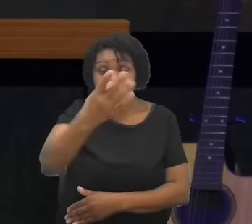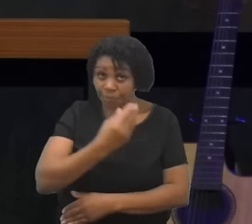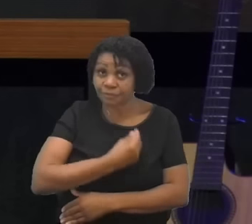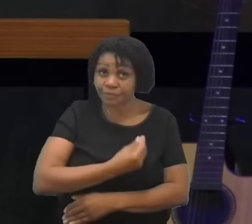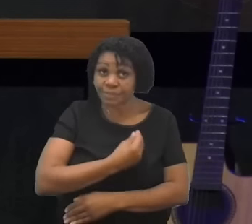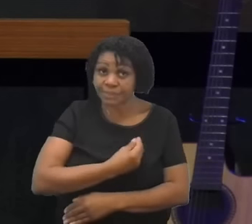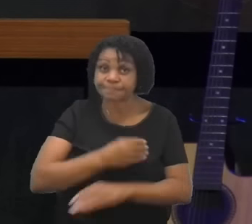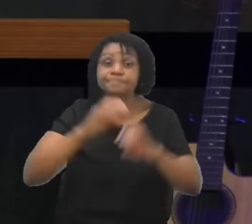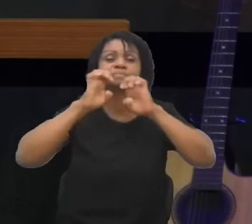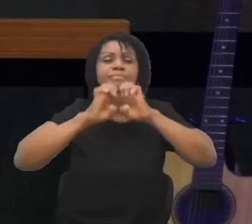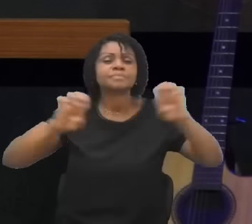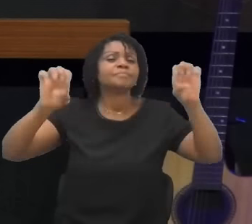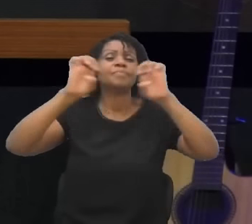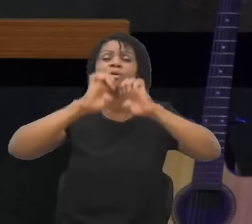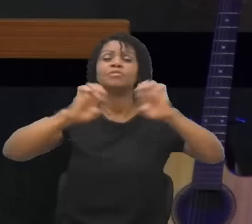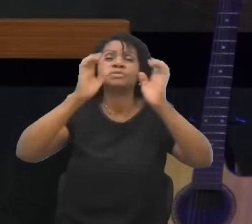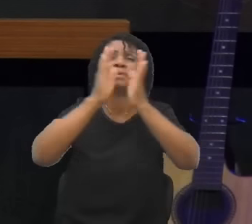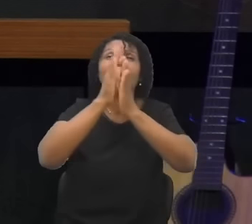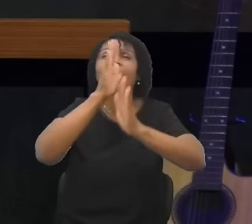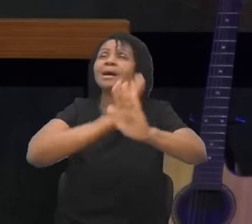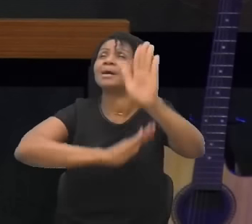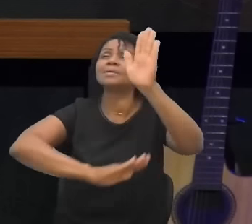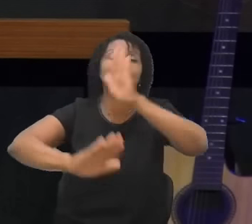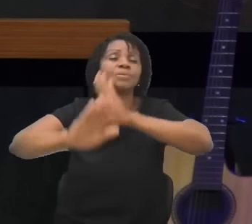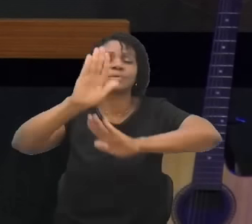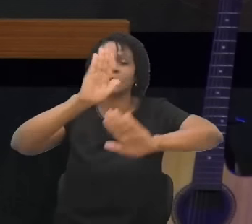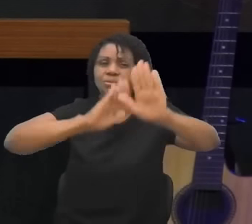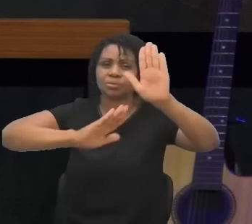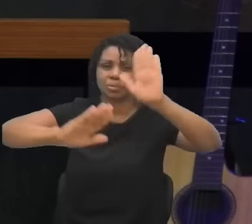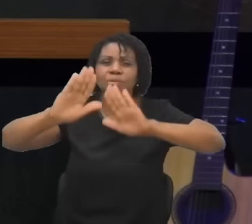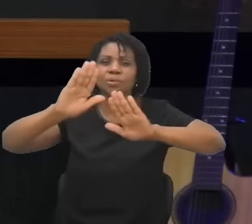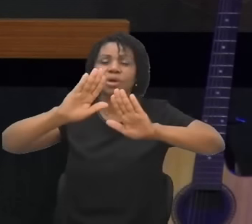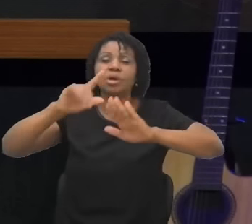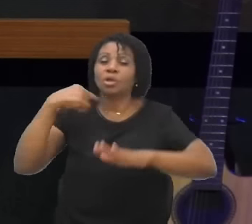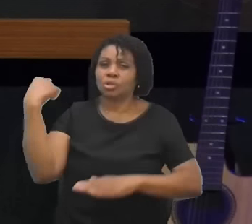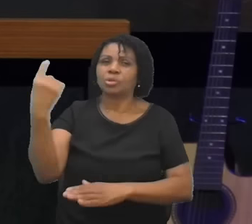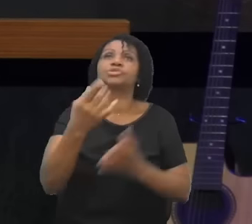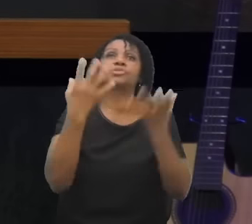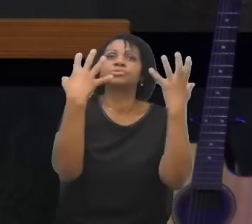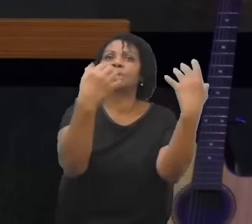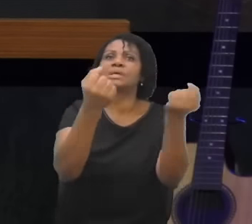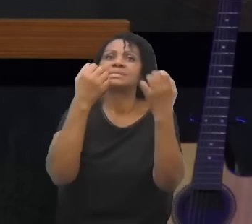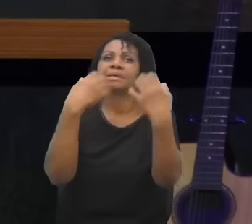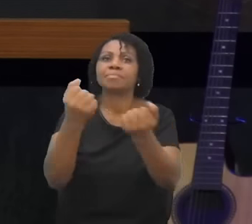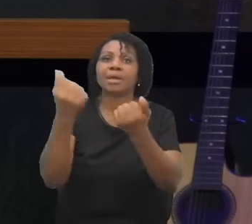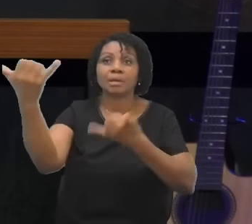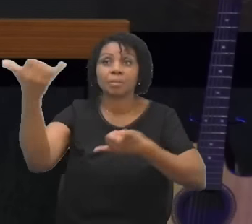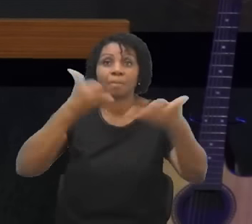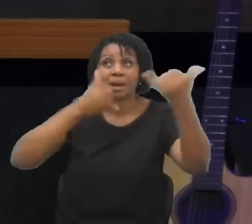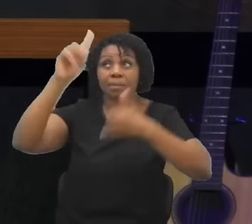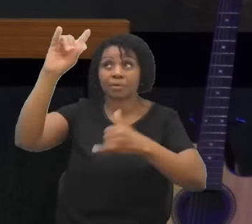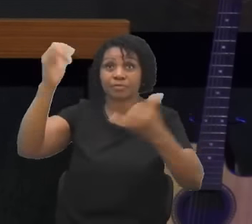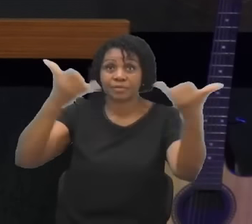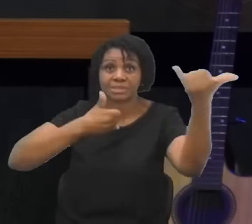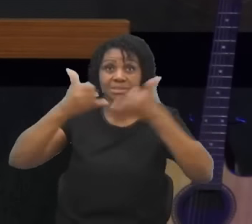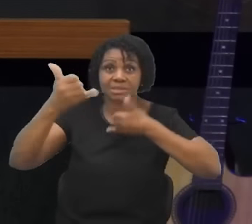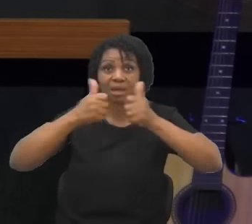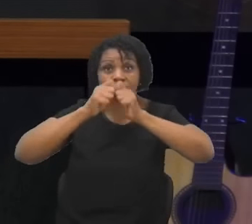Um evangelista adorador. Nós estamos recebendo palavras de tudo quanto é lado sobre